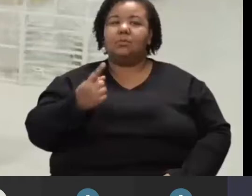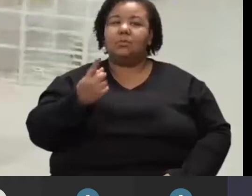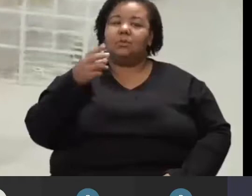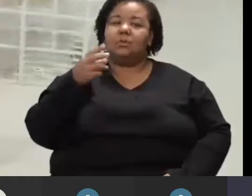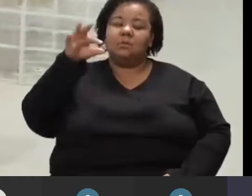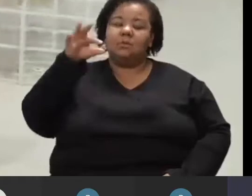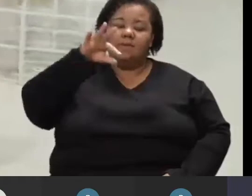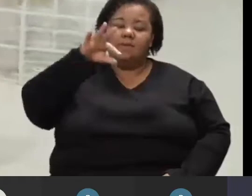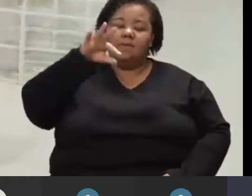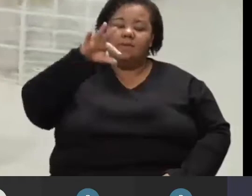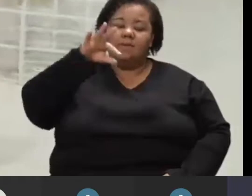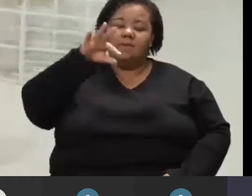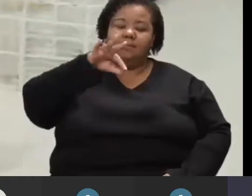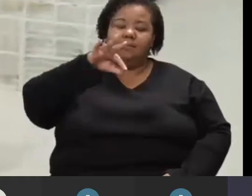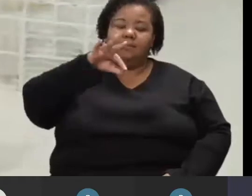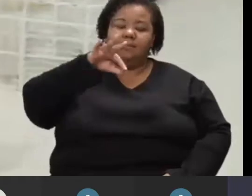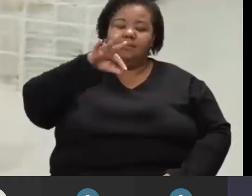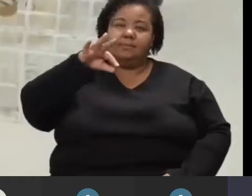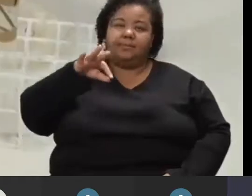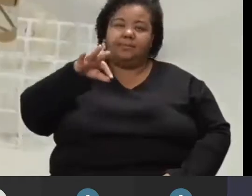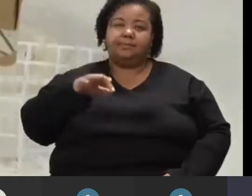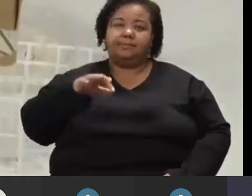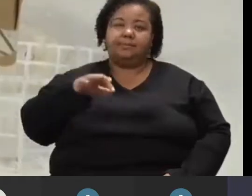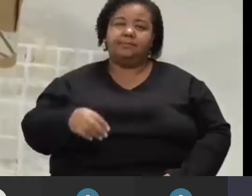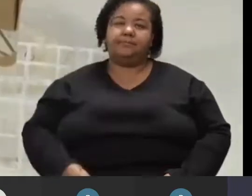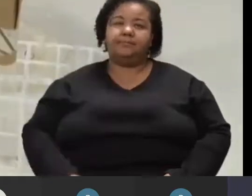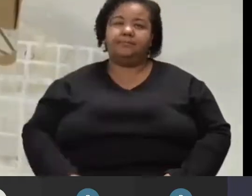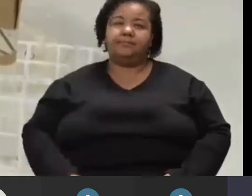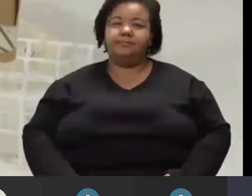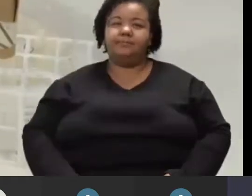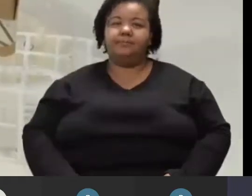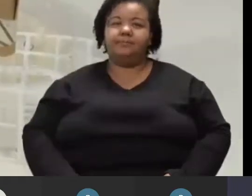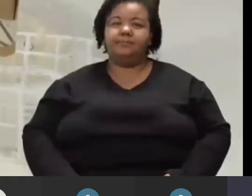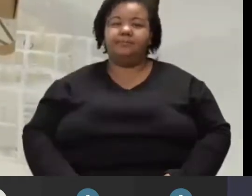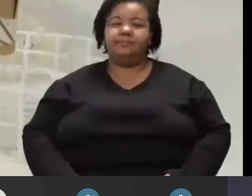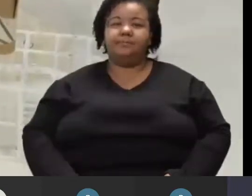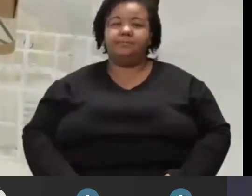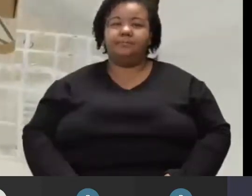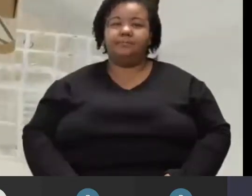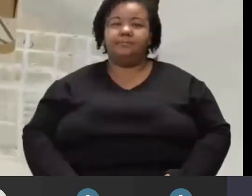gotas, dependendo ali do seu conta-gotas, sobre a lâmina.